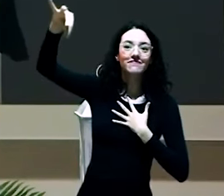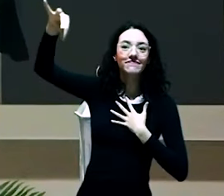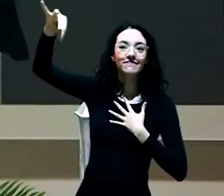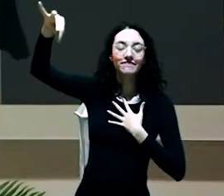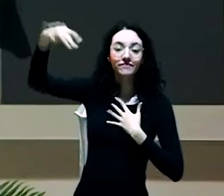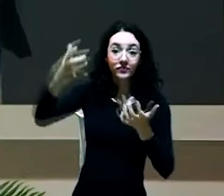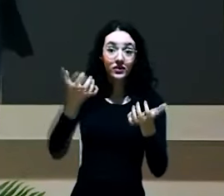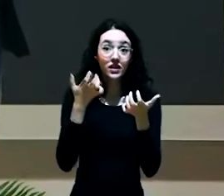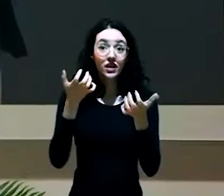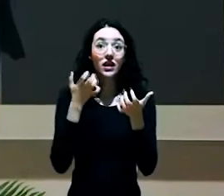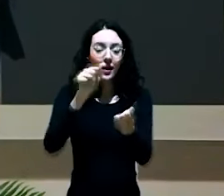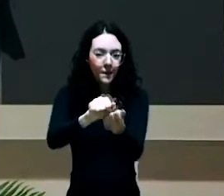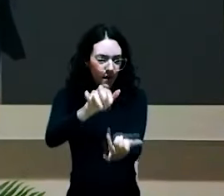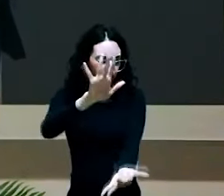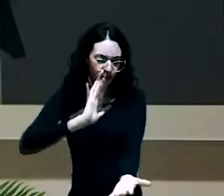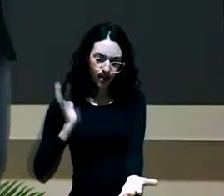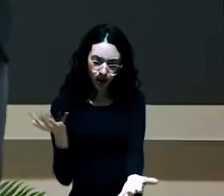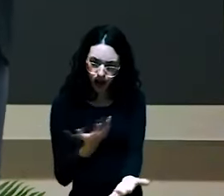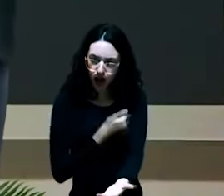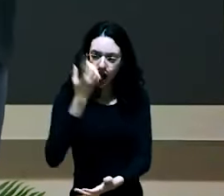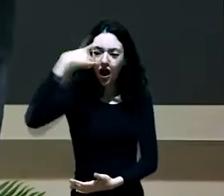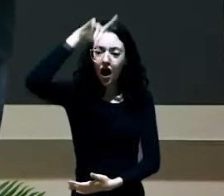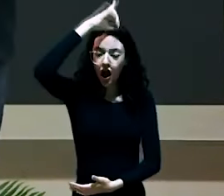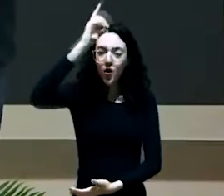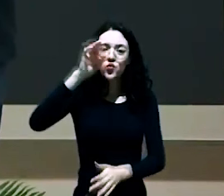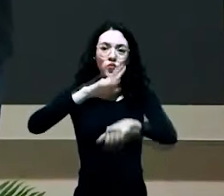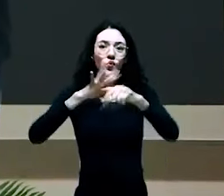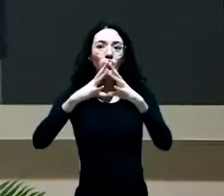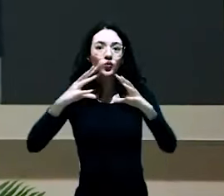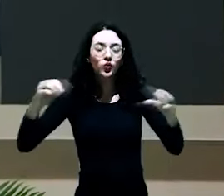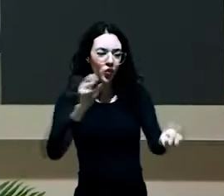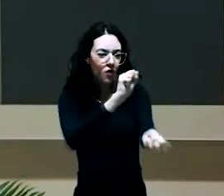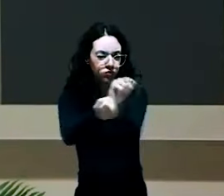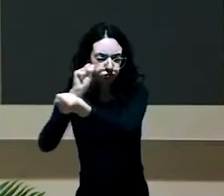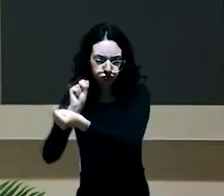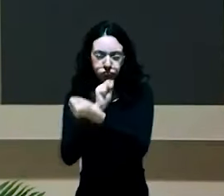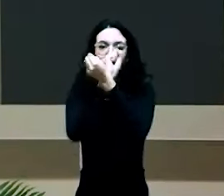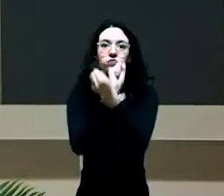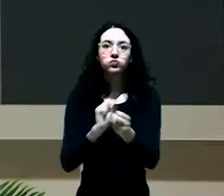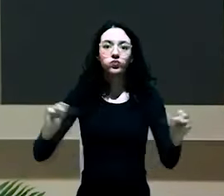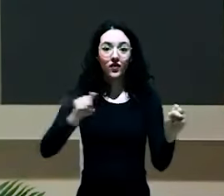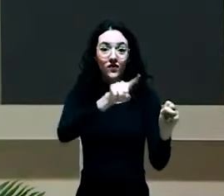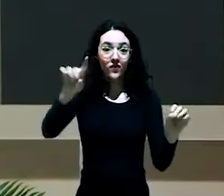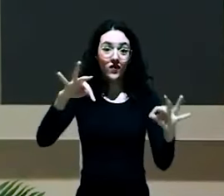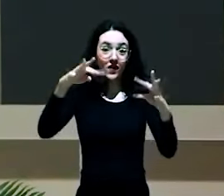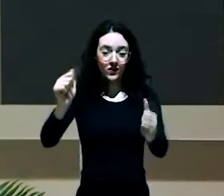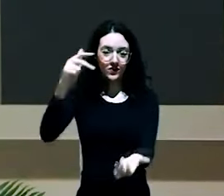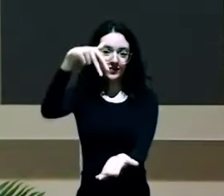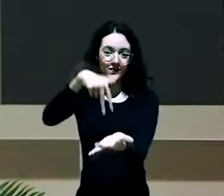curas, onde há salvação, onde as correntes são quebradas. Fica de pé, igreja.